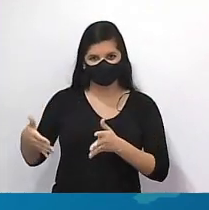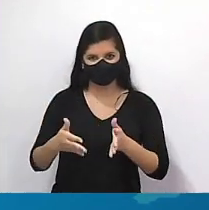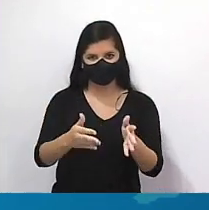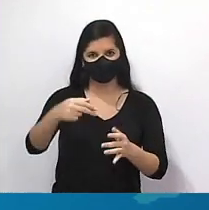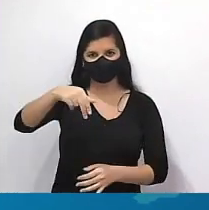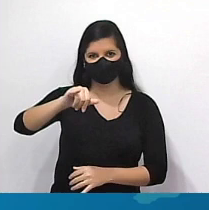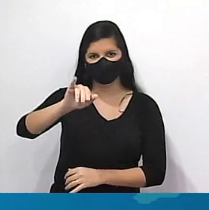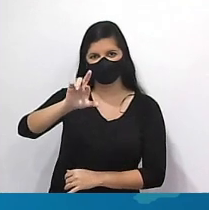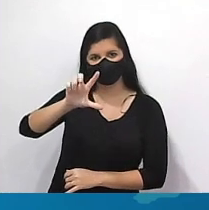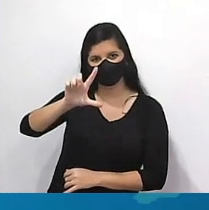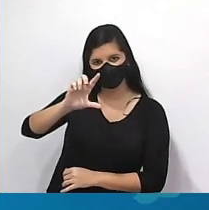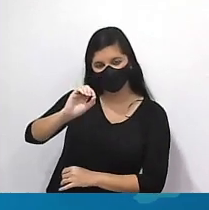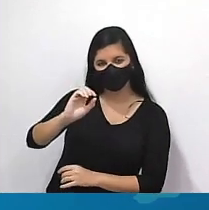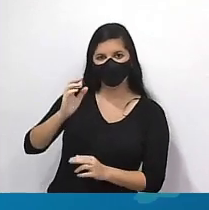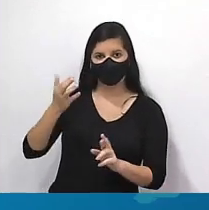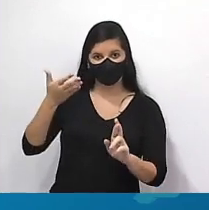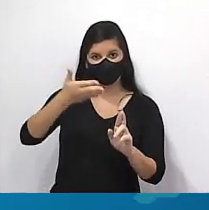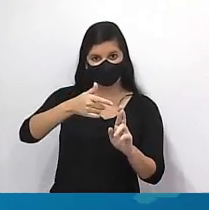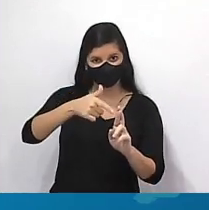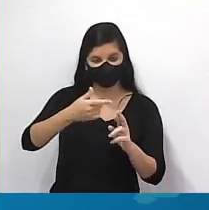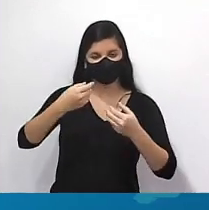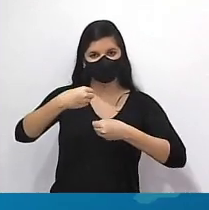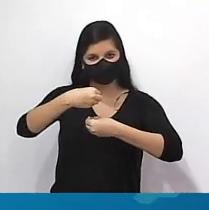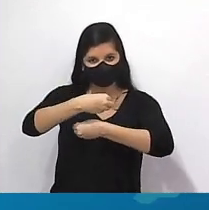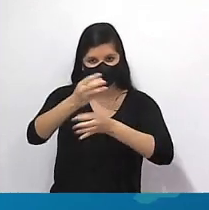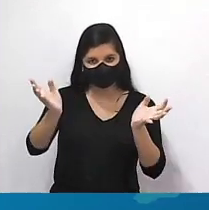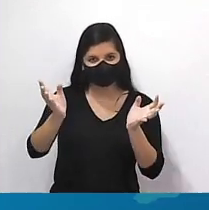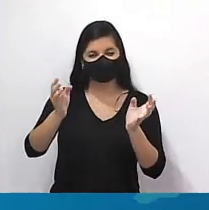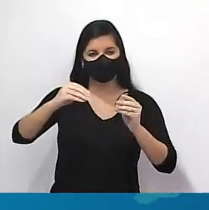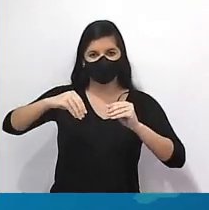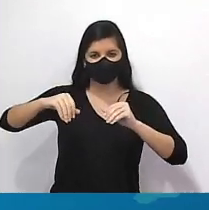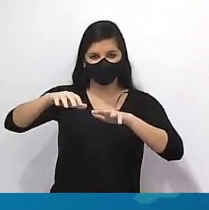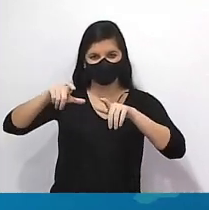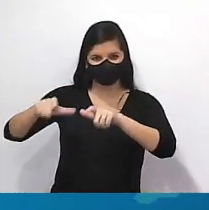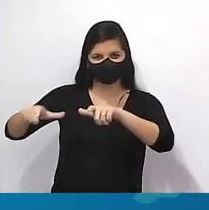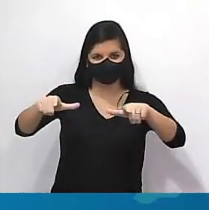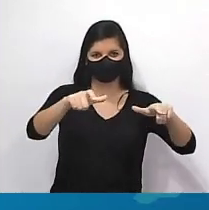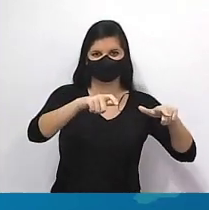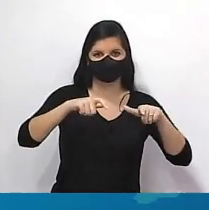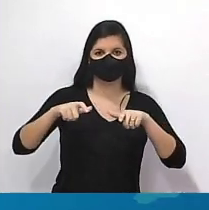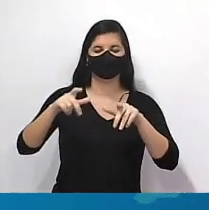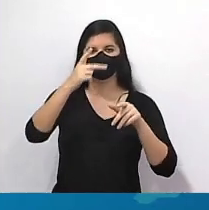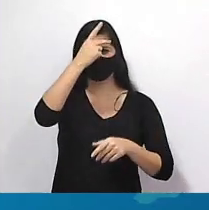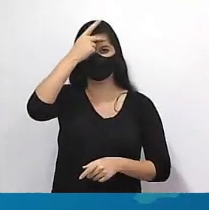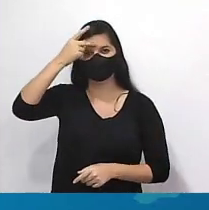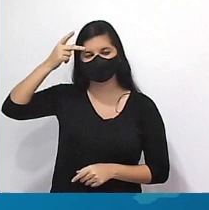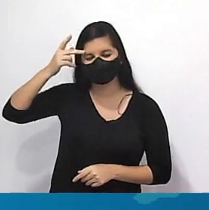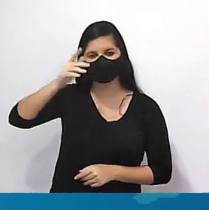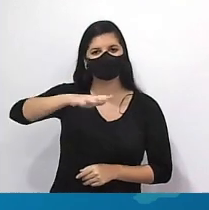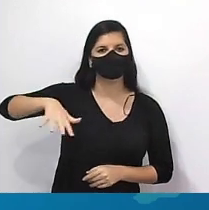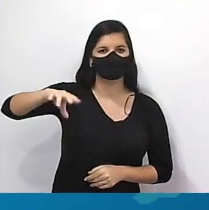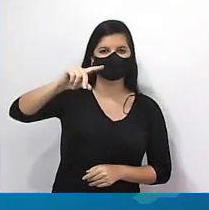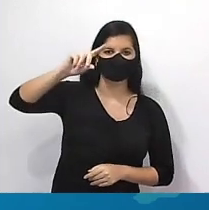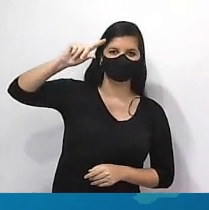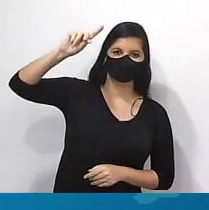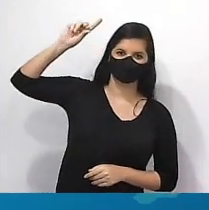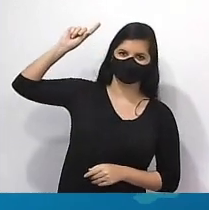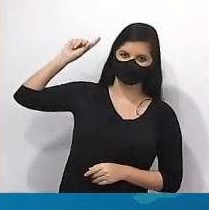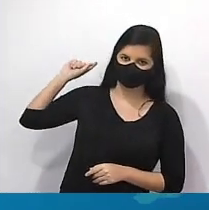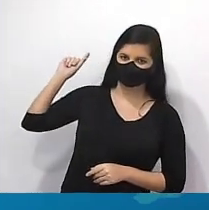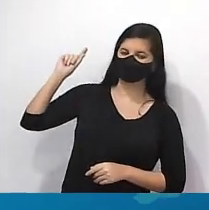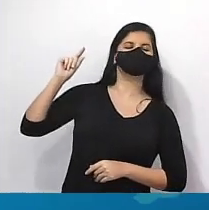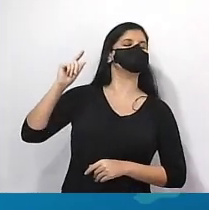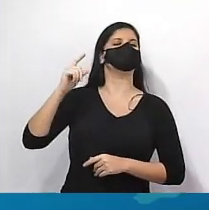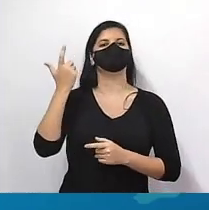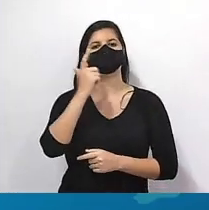a referência das distribuições de terras para as pessoas em épocas antigas aí